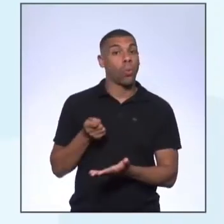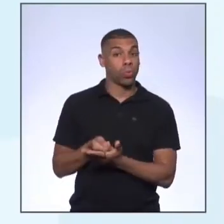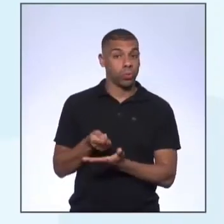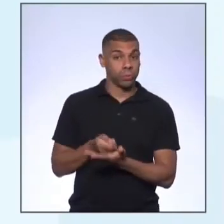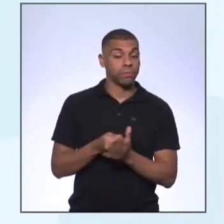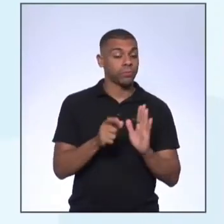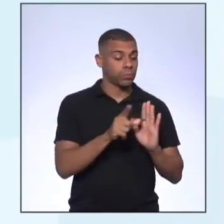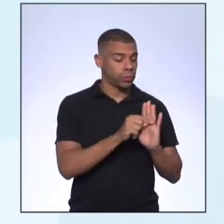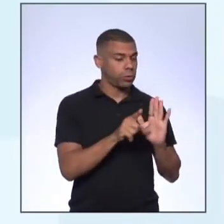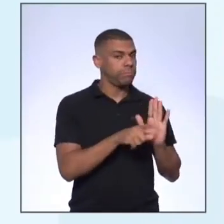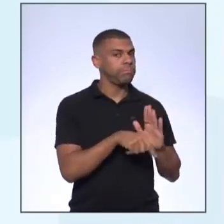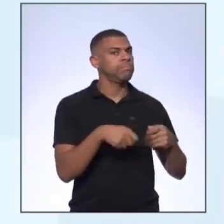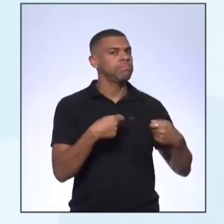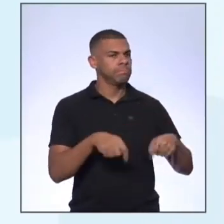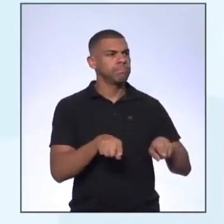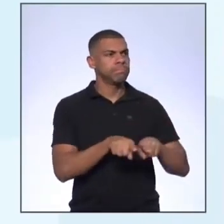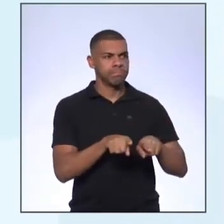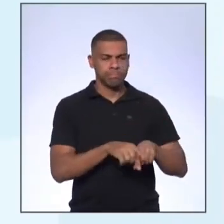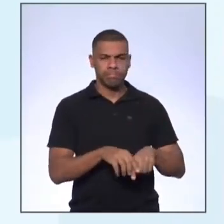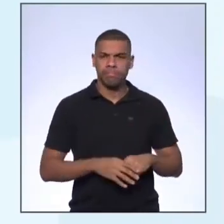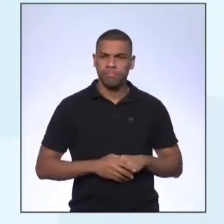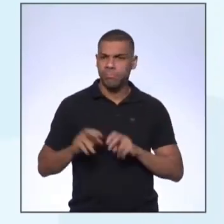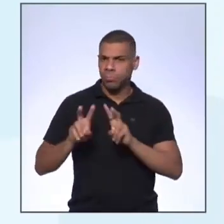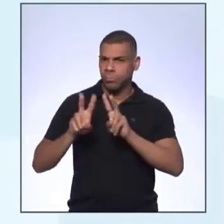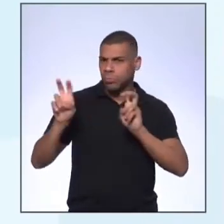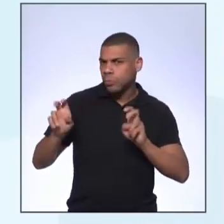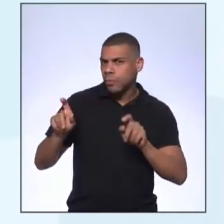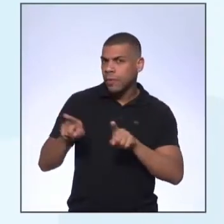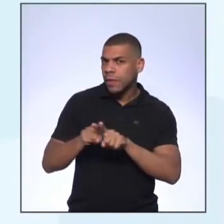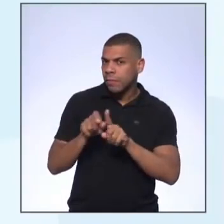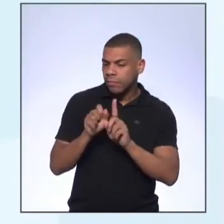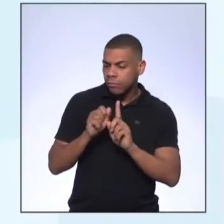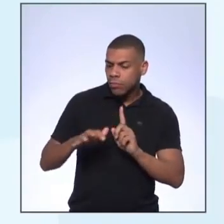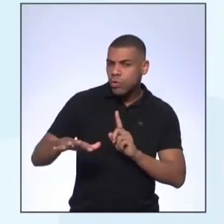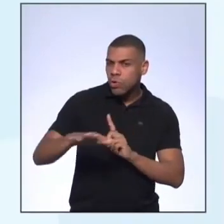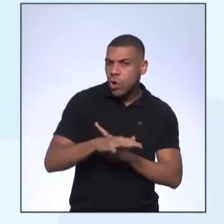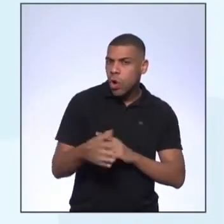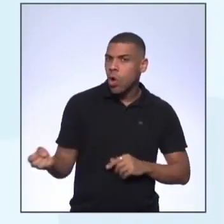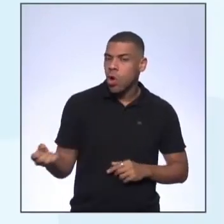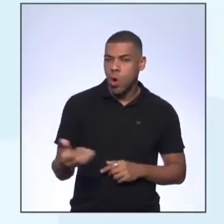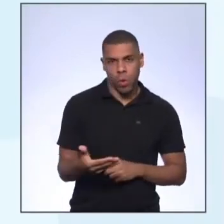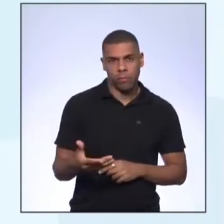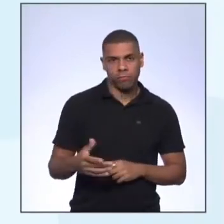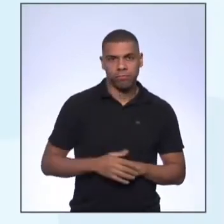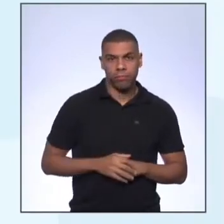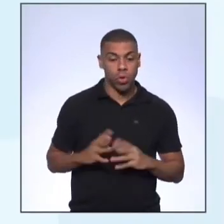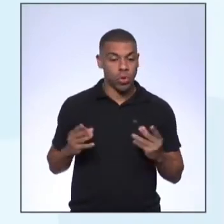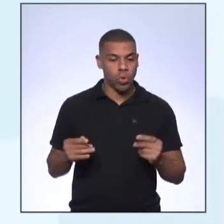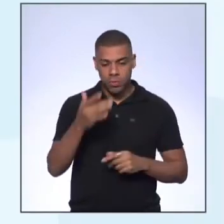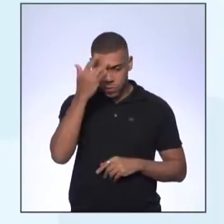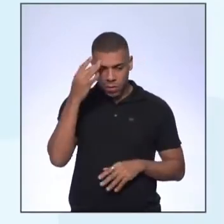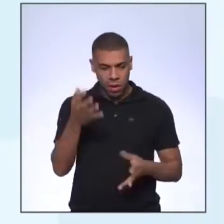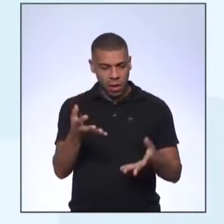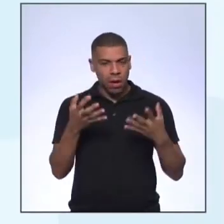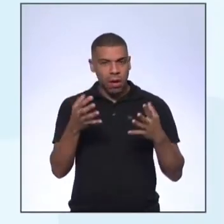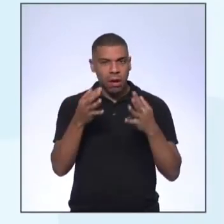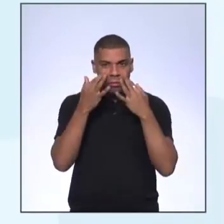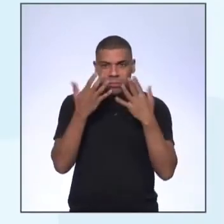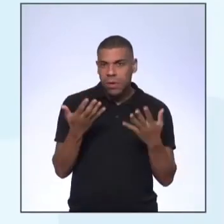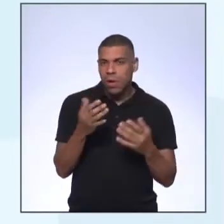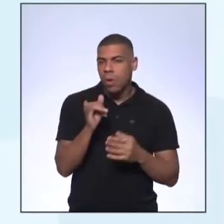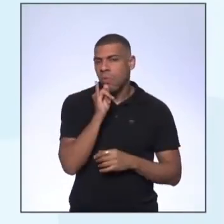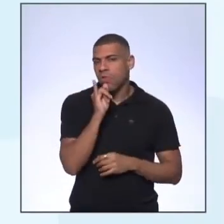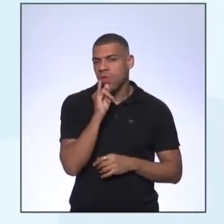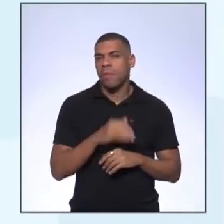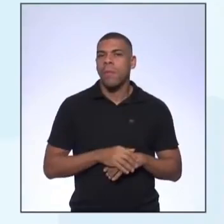obrigatoriamente, ele tem que ter aí o assunto de relevância social, um assunto atual, um assunto que interesse a todos. Eu não posso falar de uma